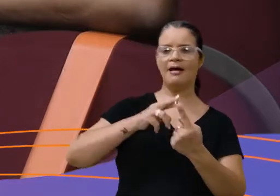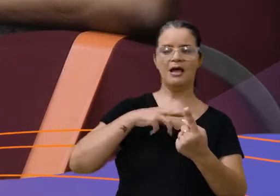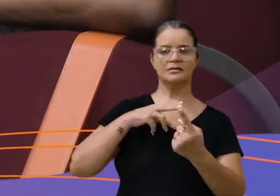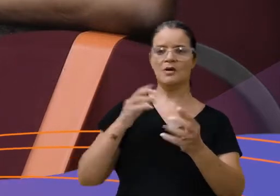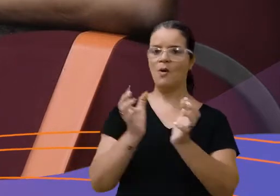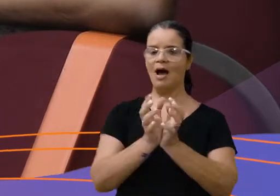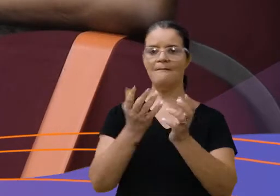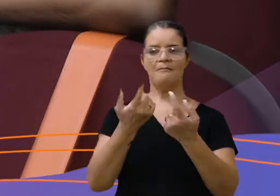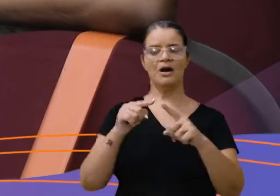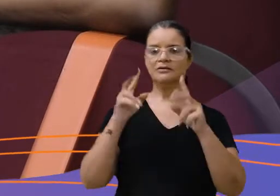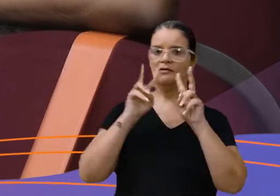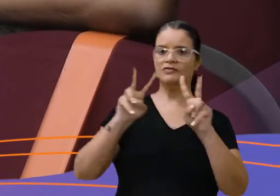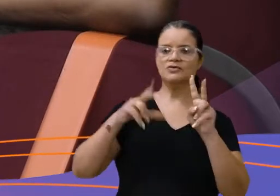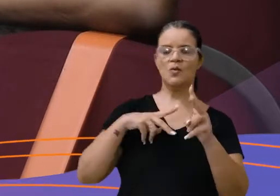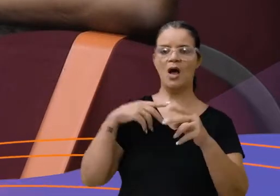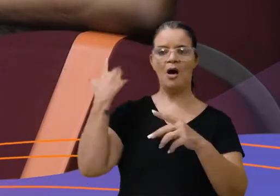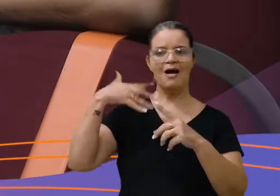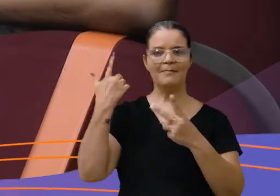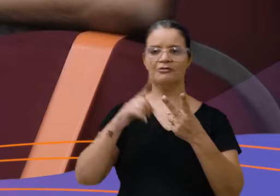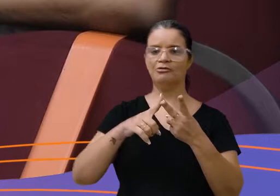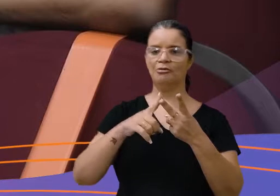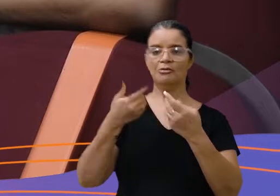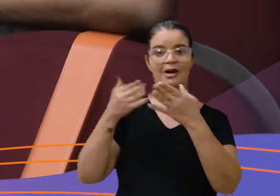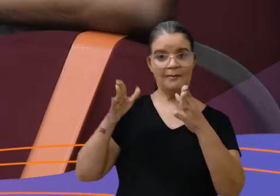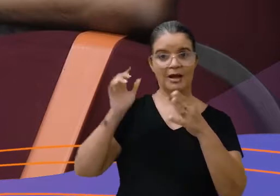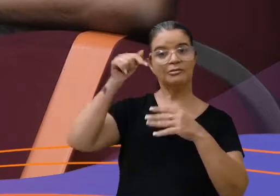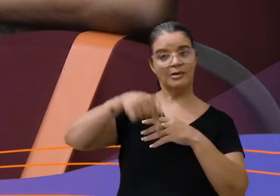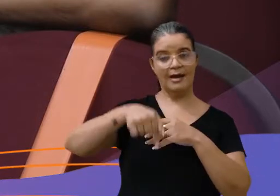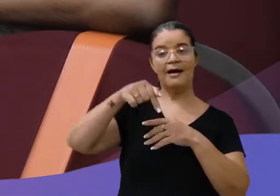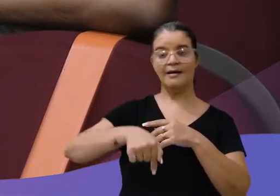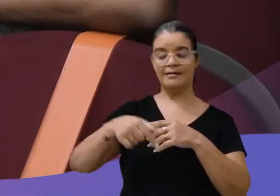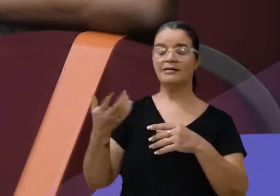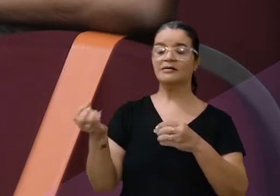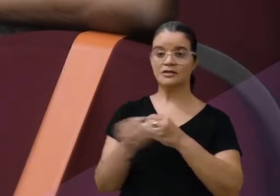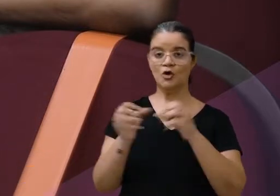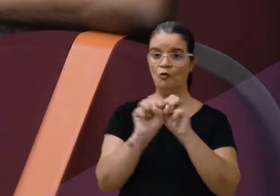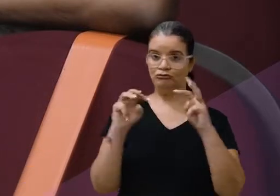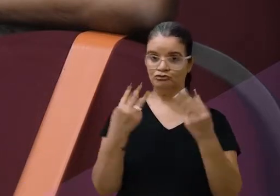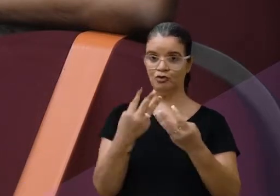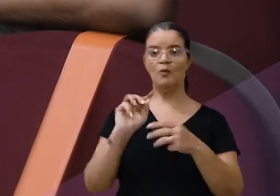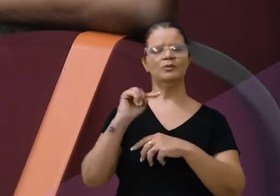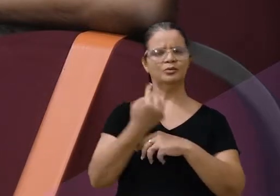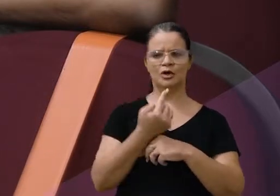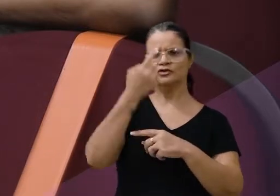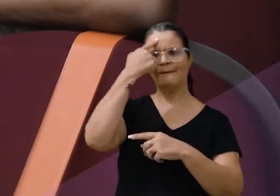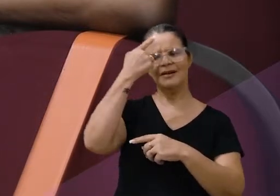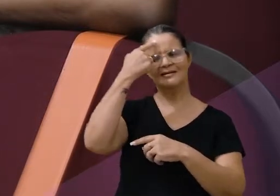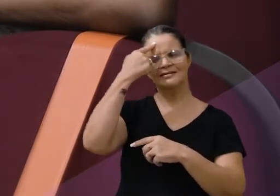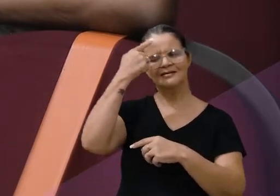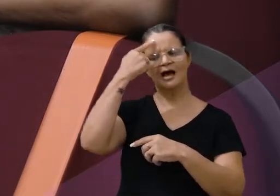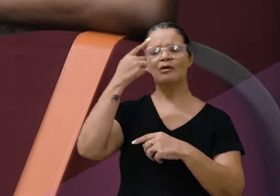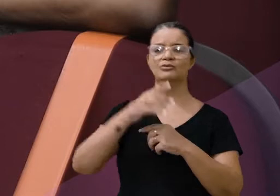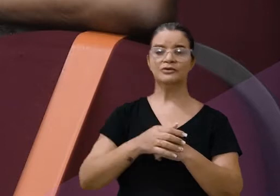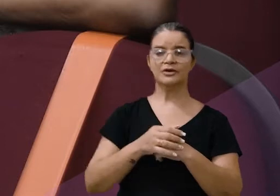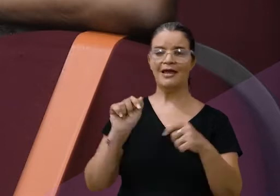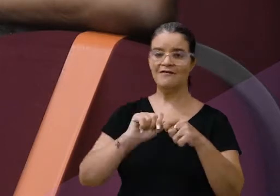banda, visual, repertório. Tanto é que na abertura desse nosso novo show, nós